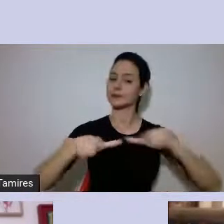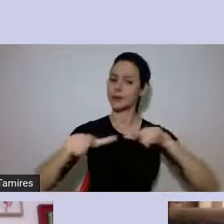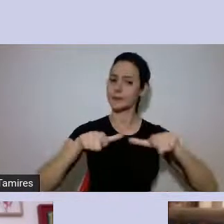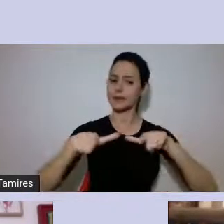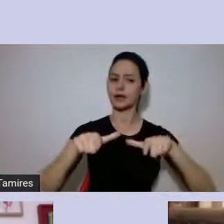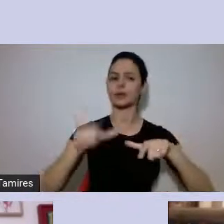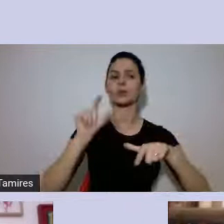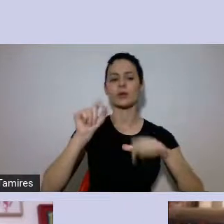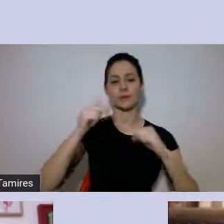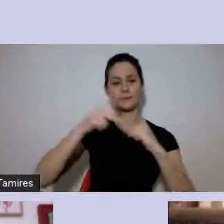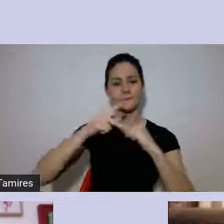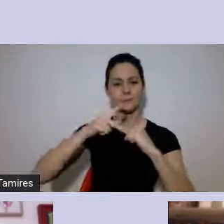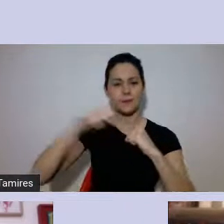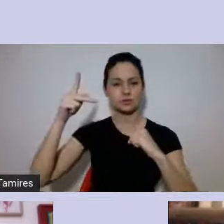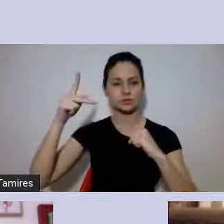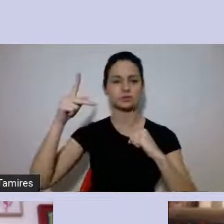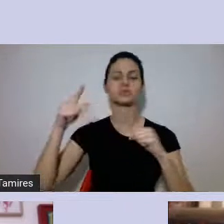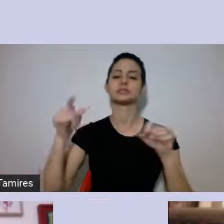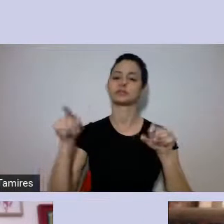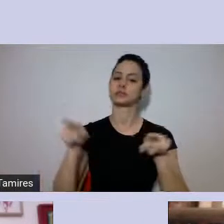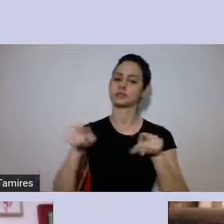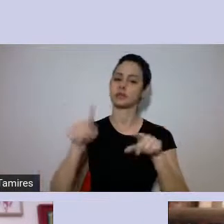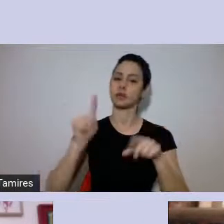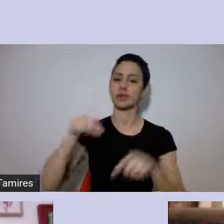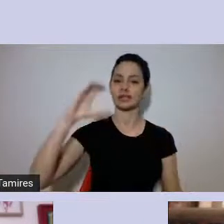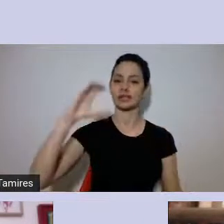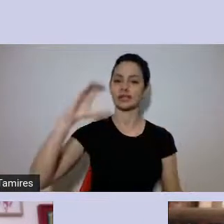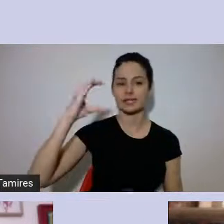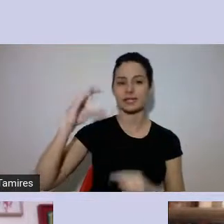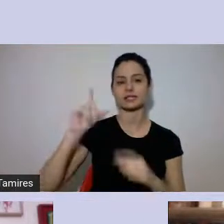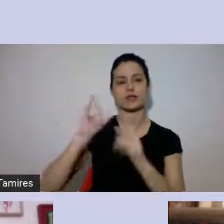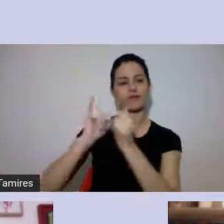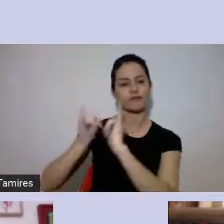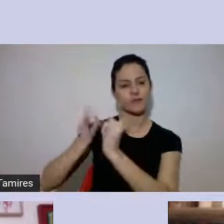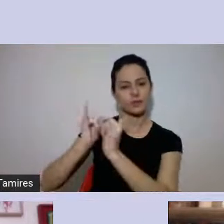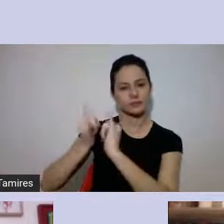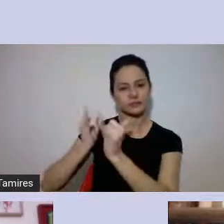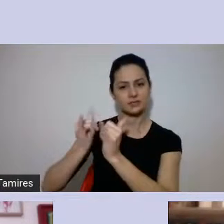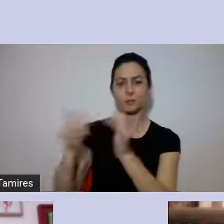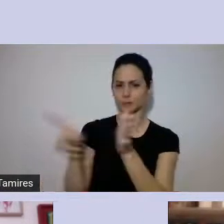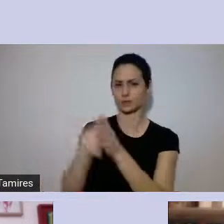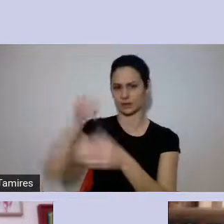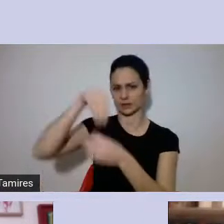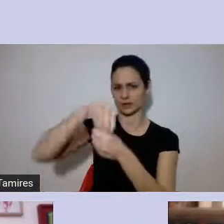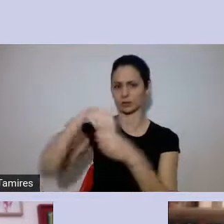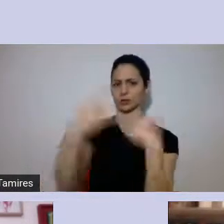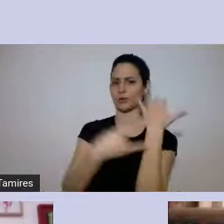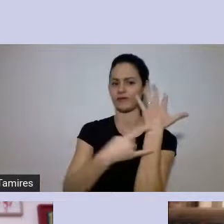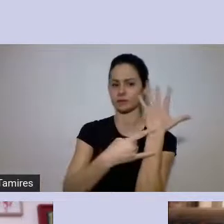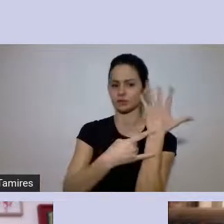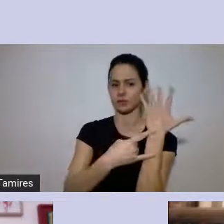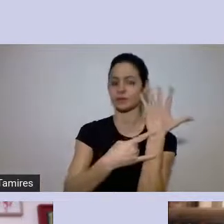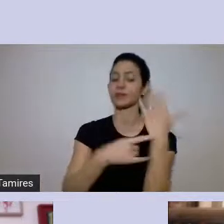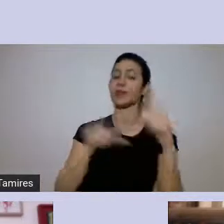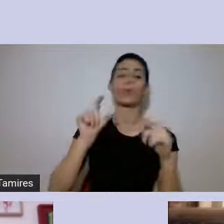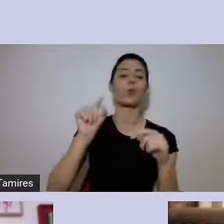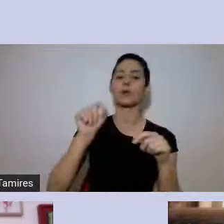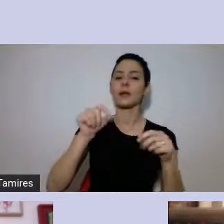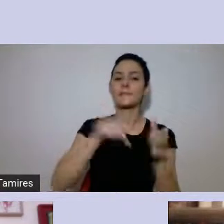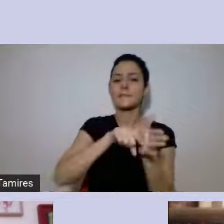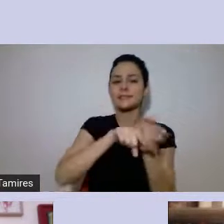de pós-graduação em Ciência da Informação na própria UFMG, na linha de